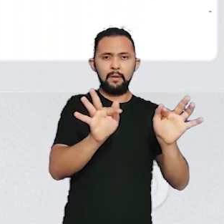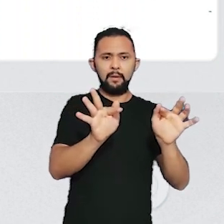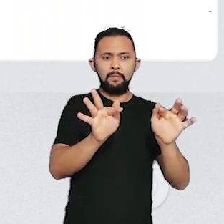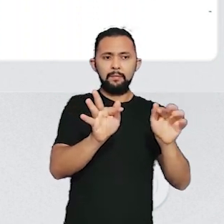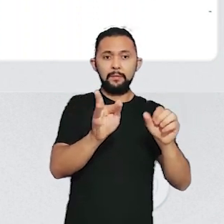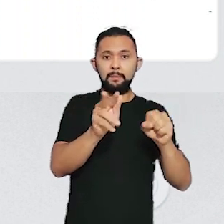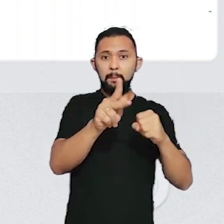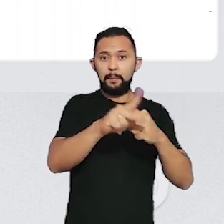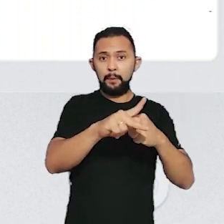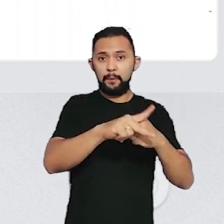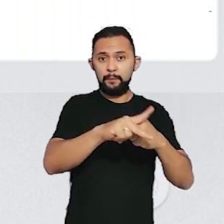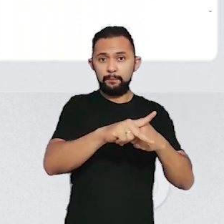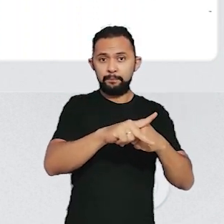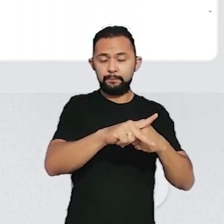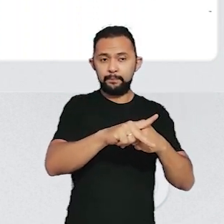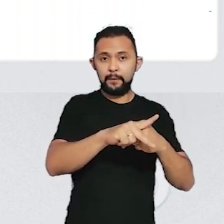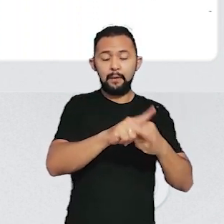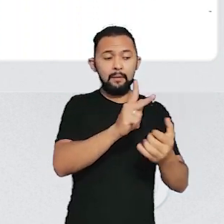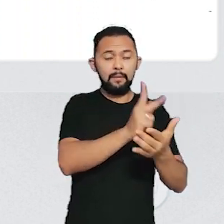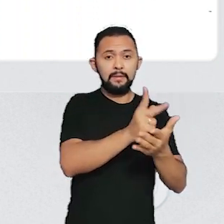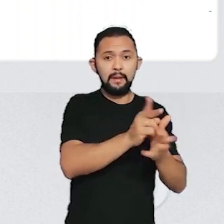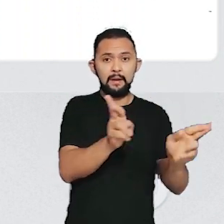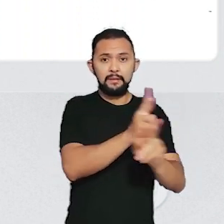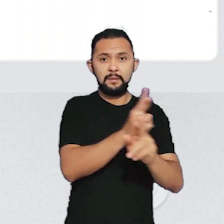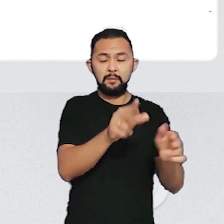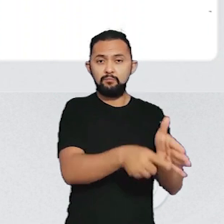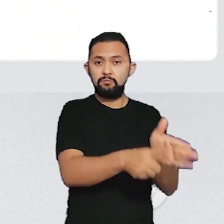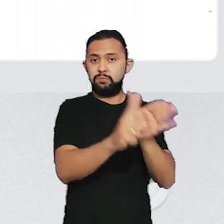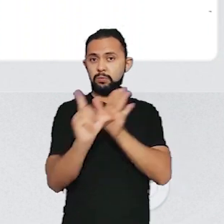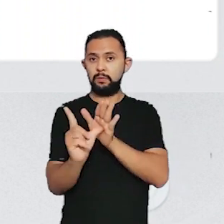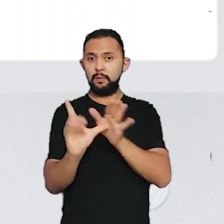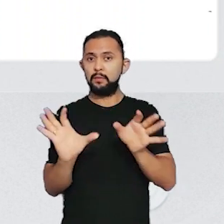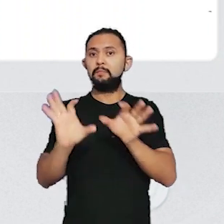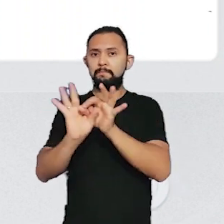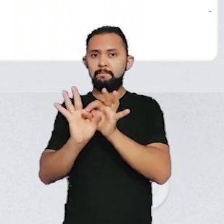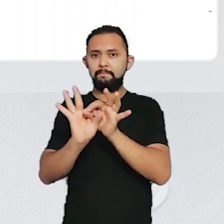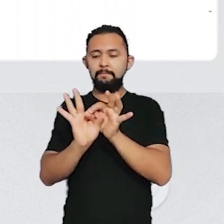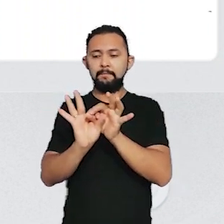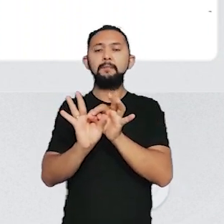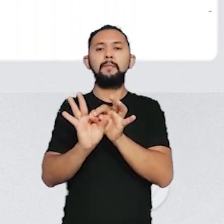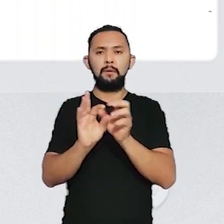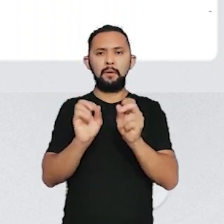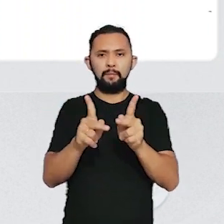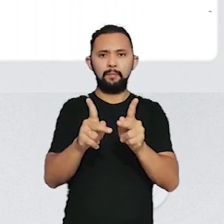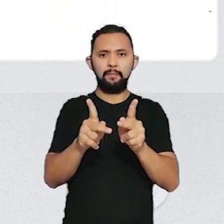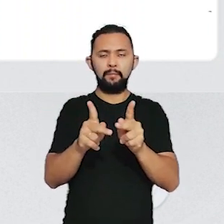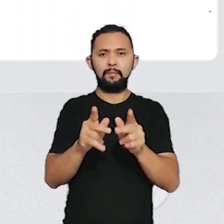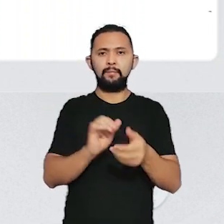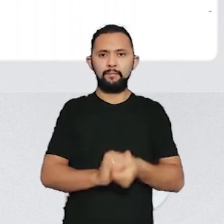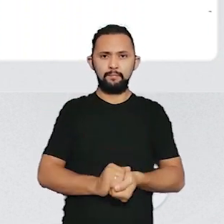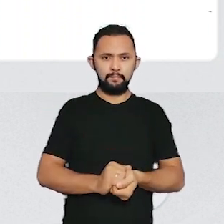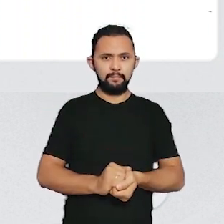seu termo antecedente. Então, o pronome relativo sempre está ligado ao seu termo antecedente, o seu termo